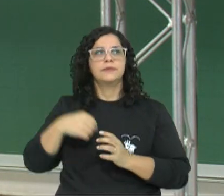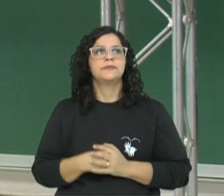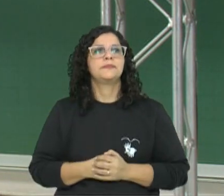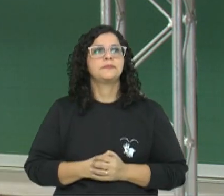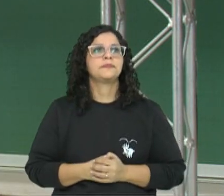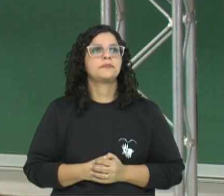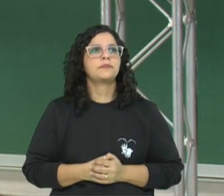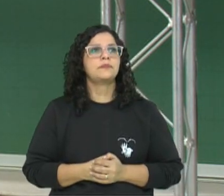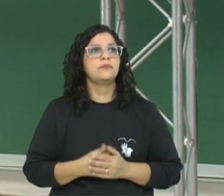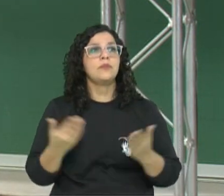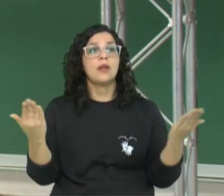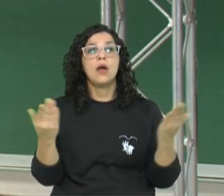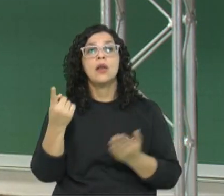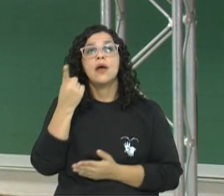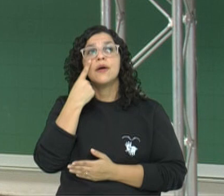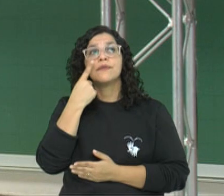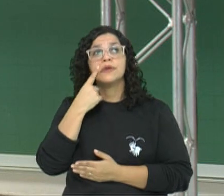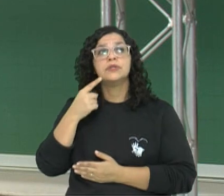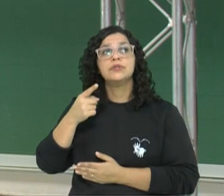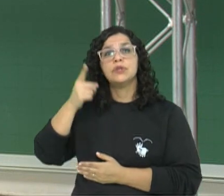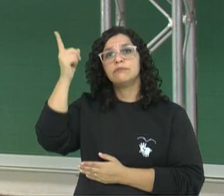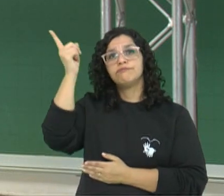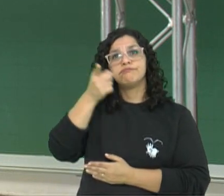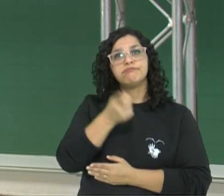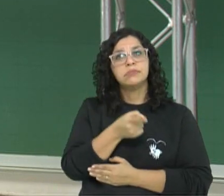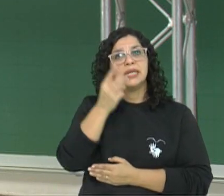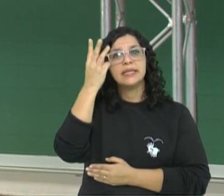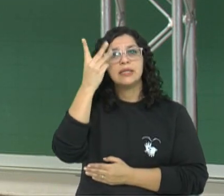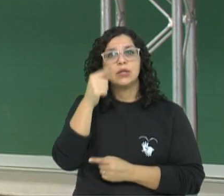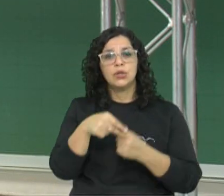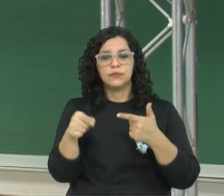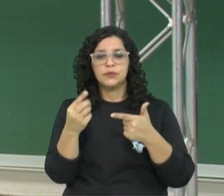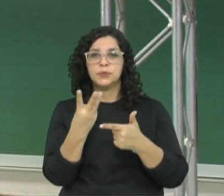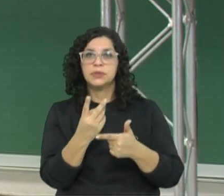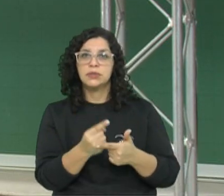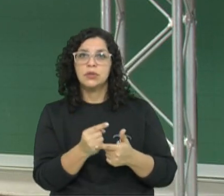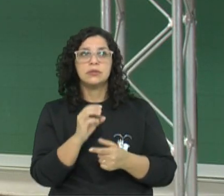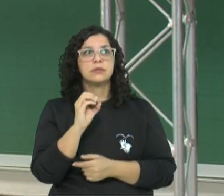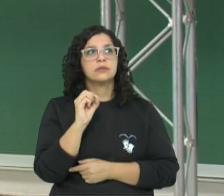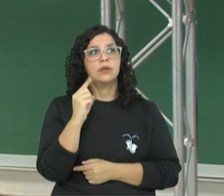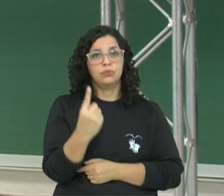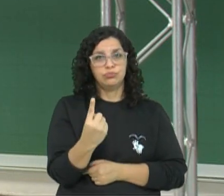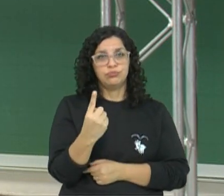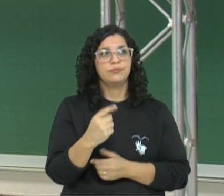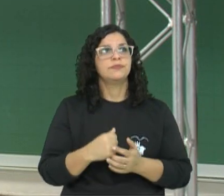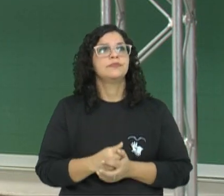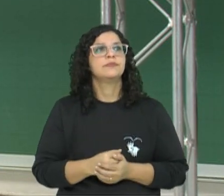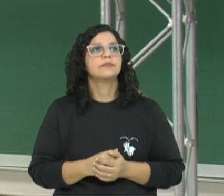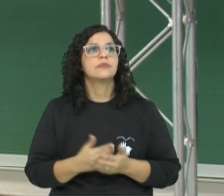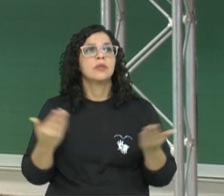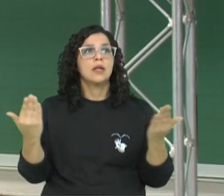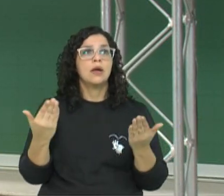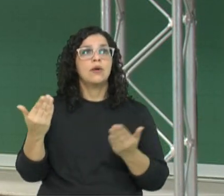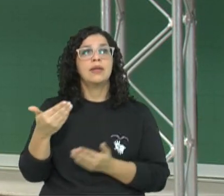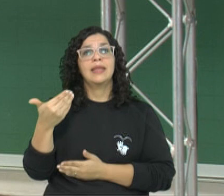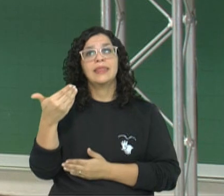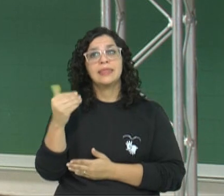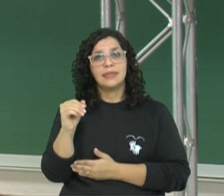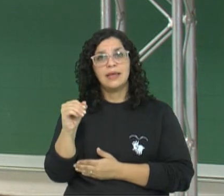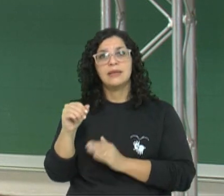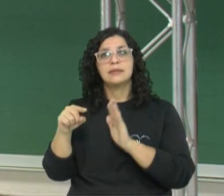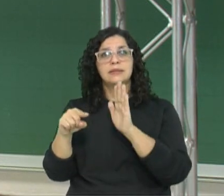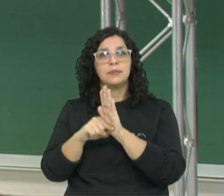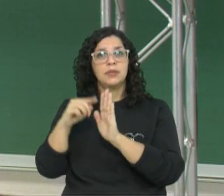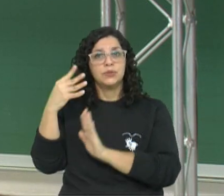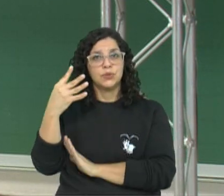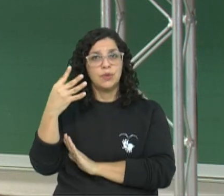4. Queridos, eu vou dividir 32 dividido por 32... é 1, certo? E essa base 10